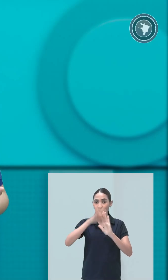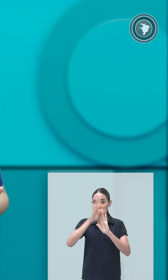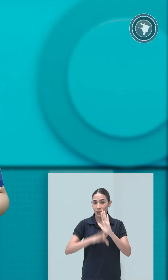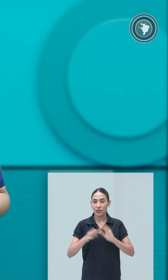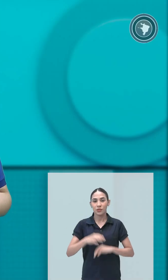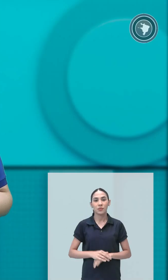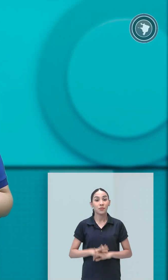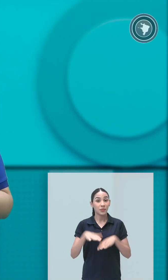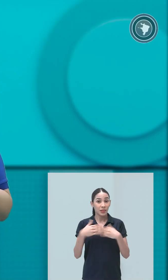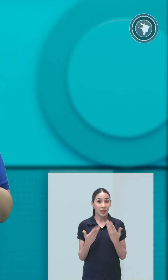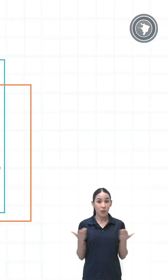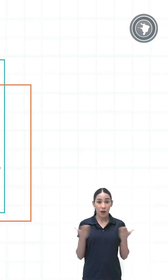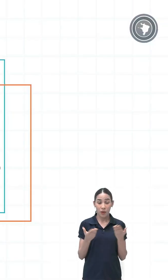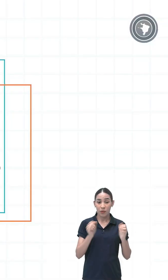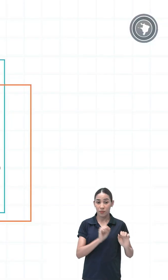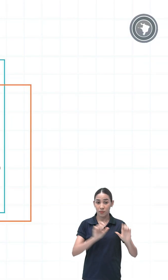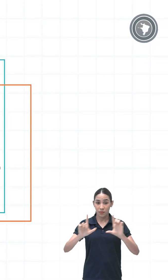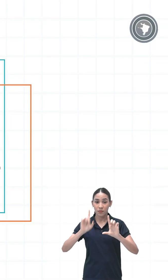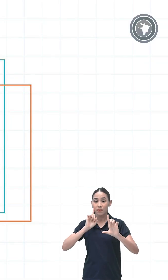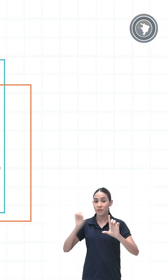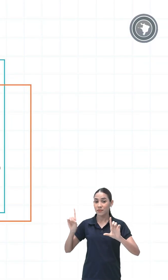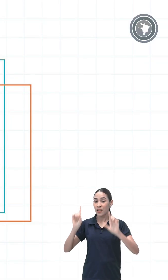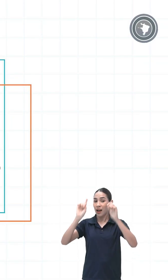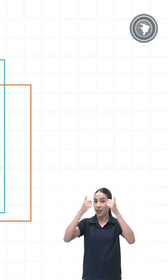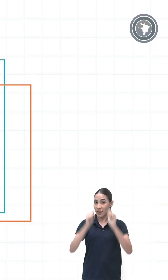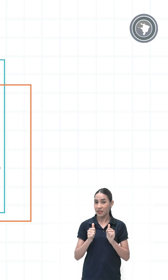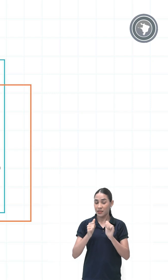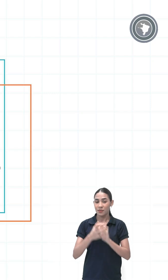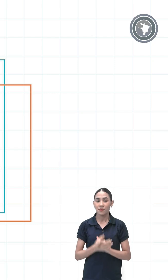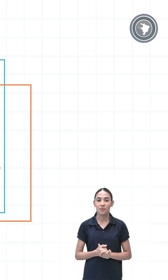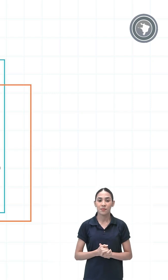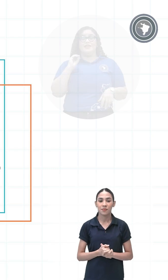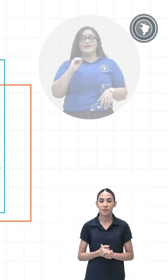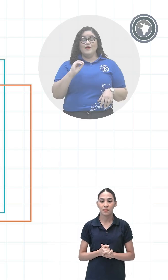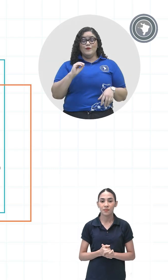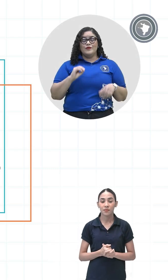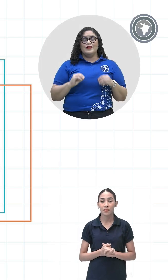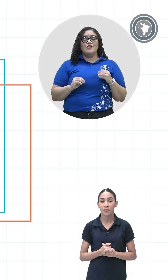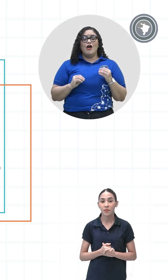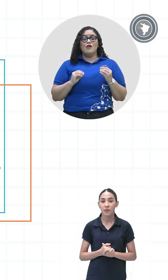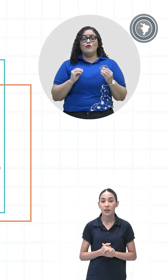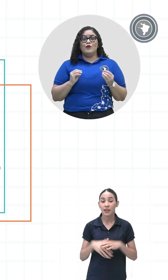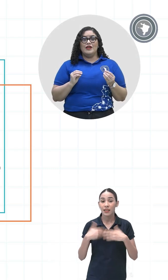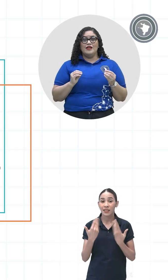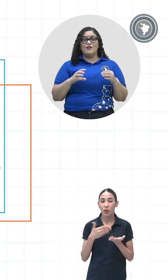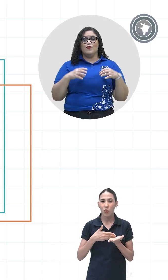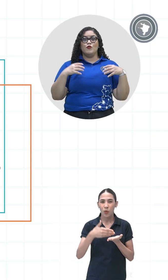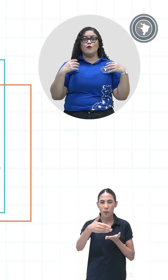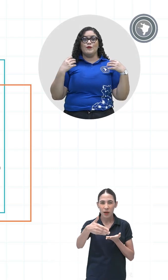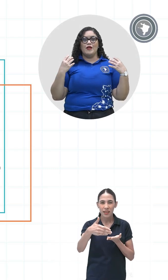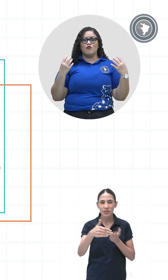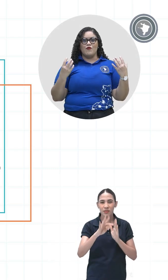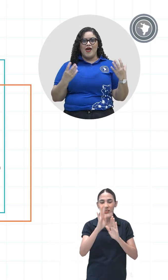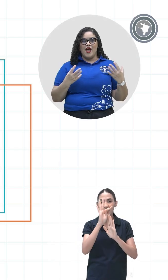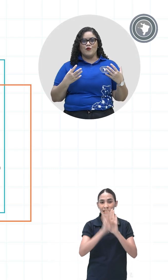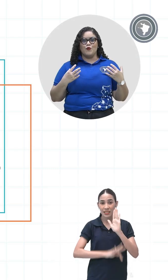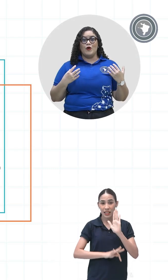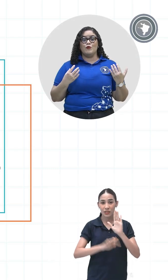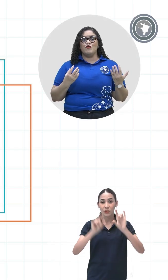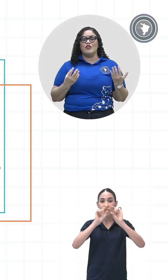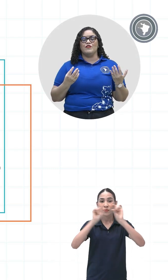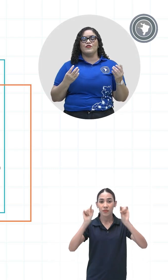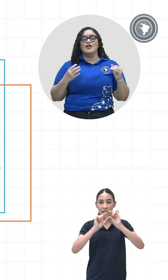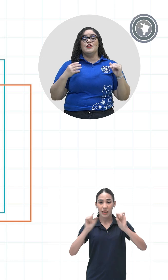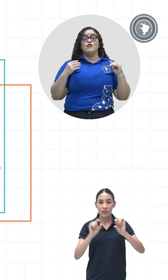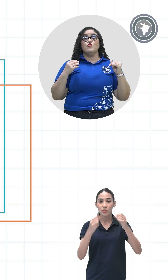vamos trazer esse texto agora para a nossa análise, olhem só. Então, logo no início, nos primeiros versos,